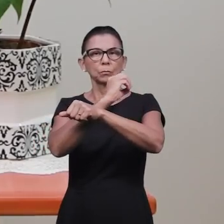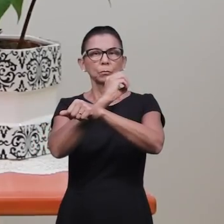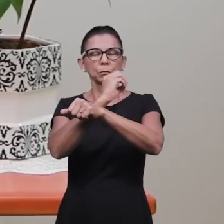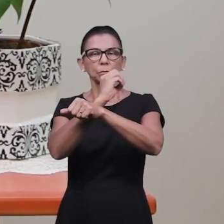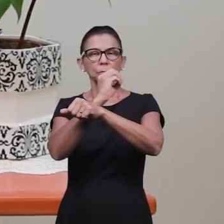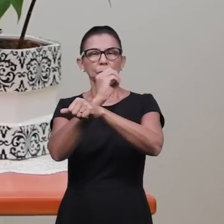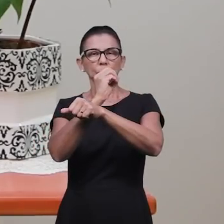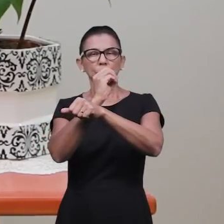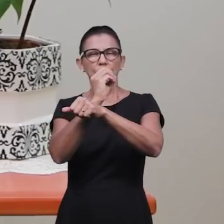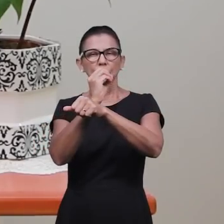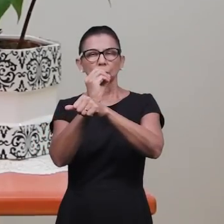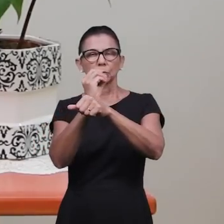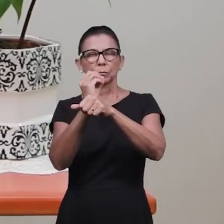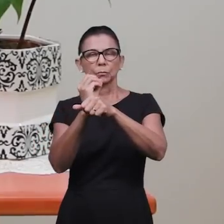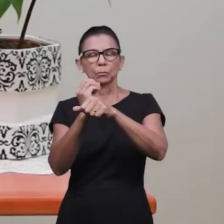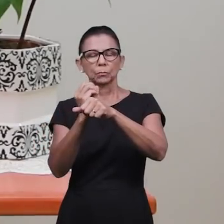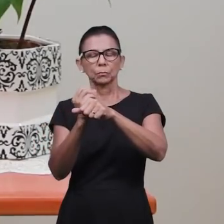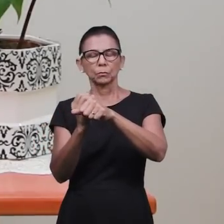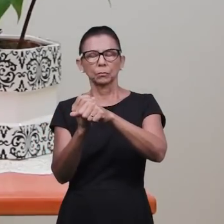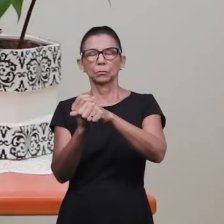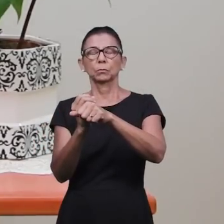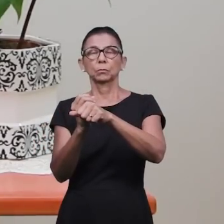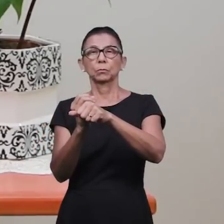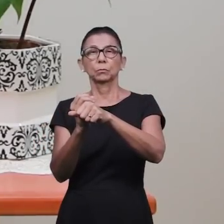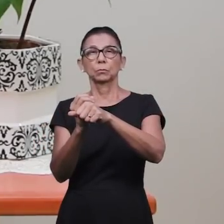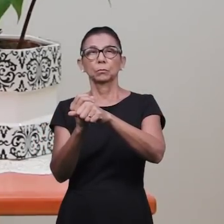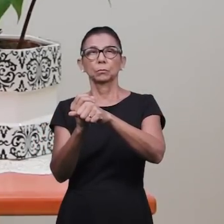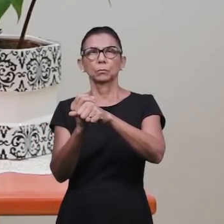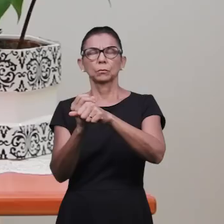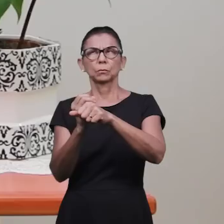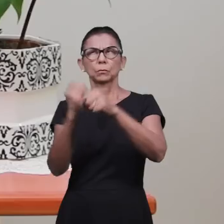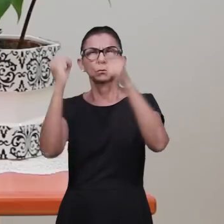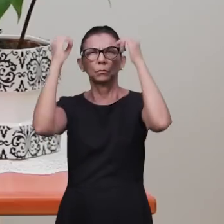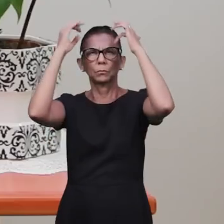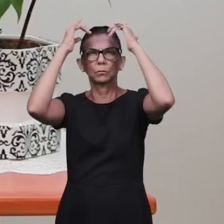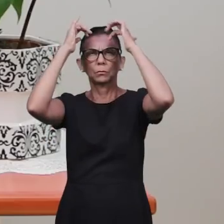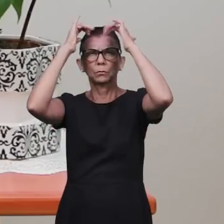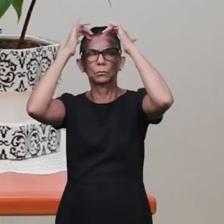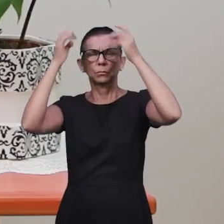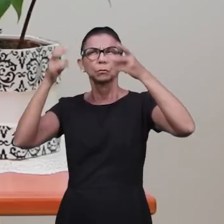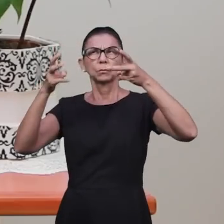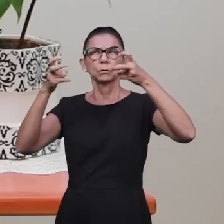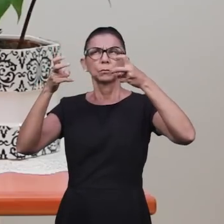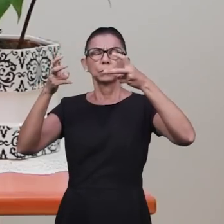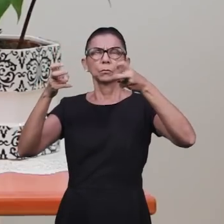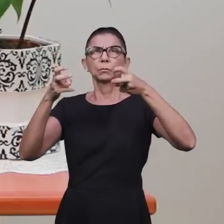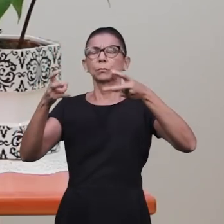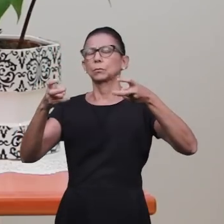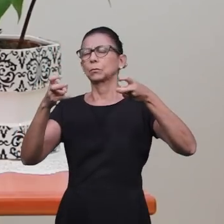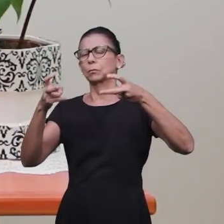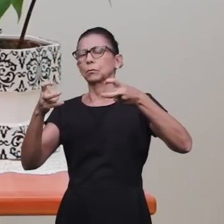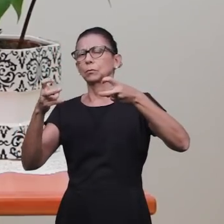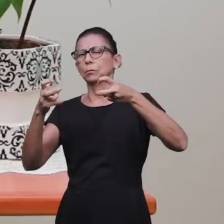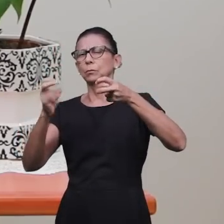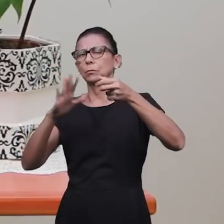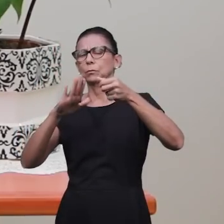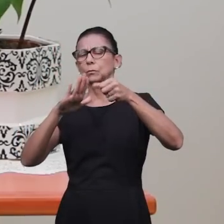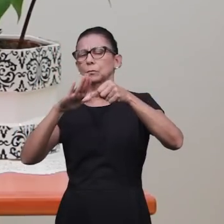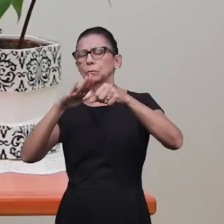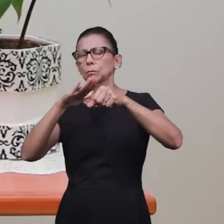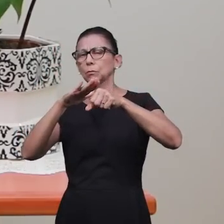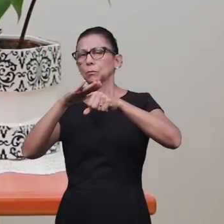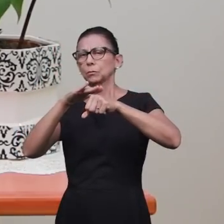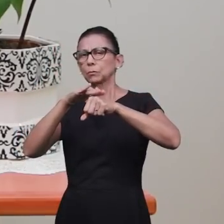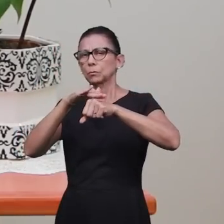olhos informam para o cérebro que a noite está chegando. E o